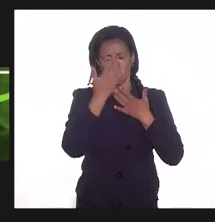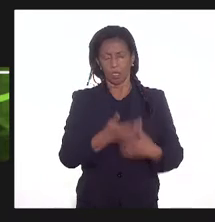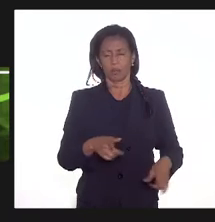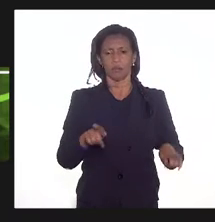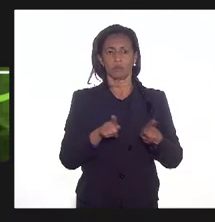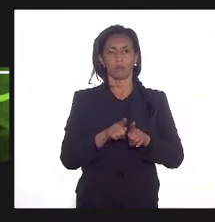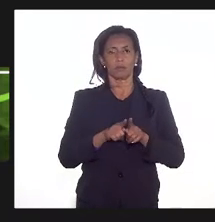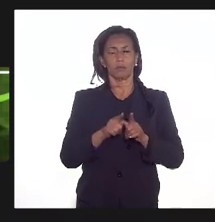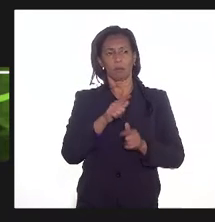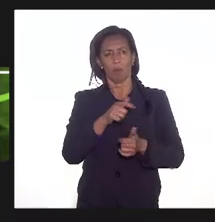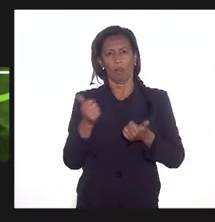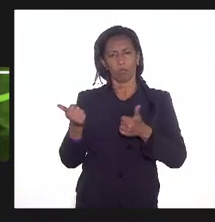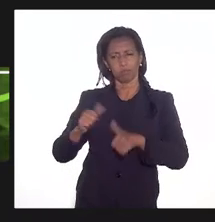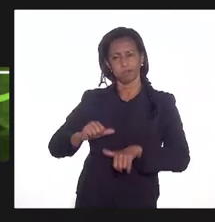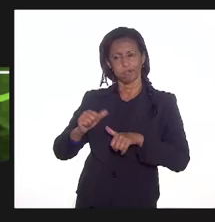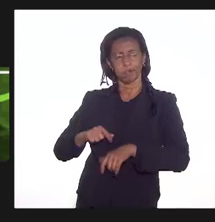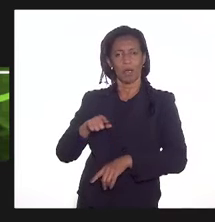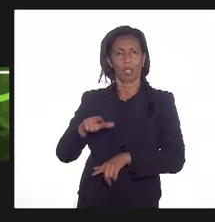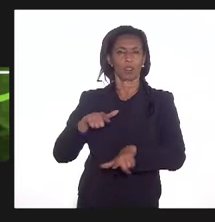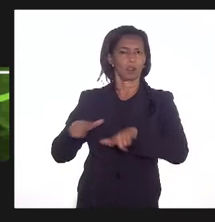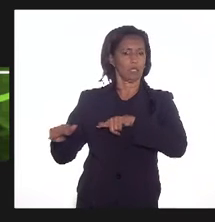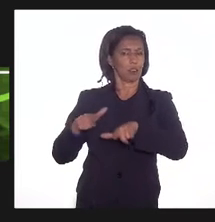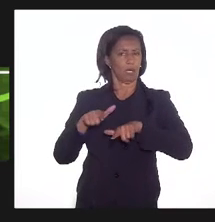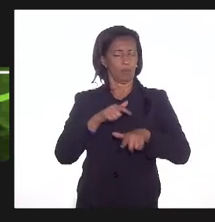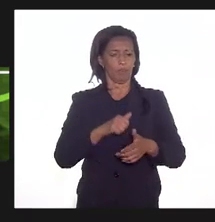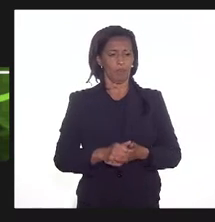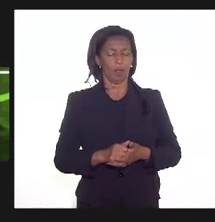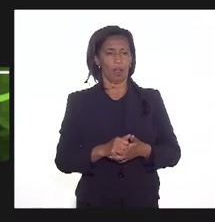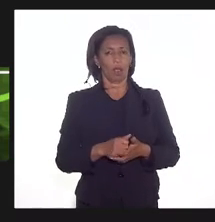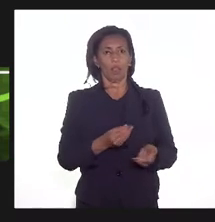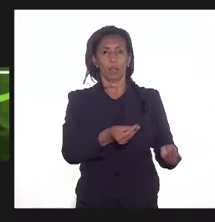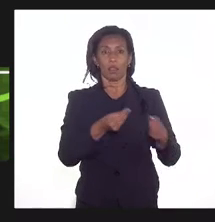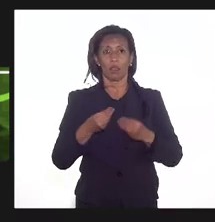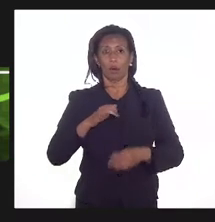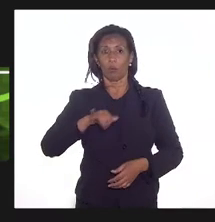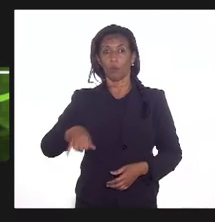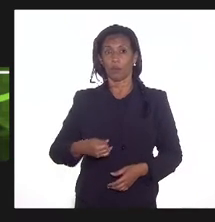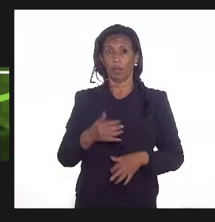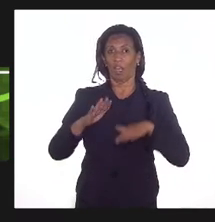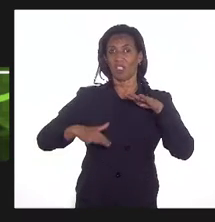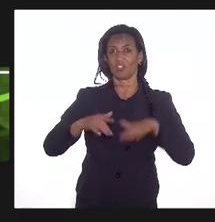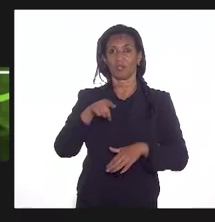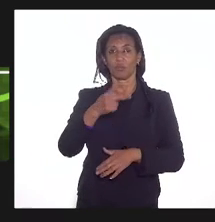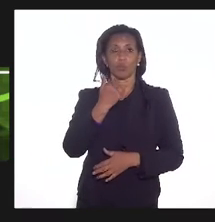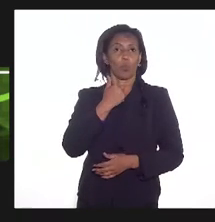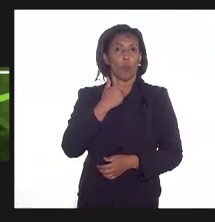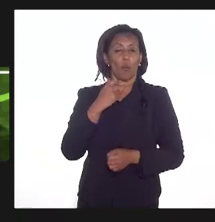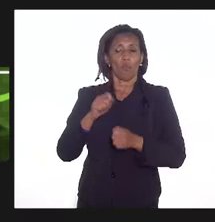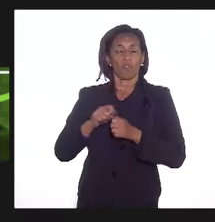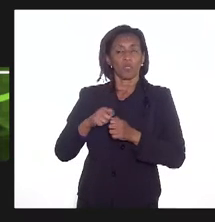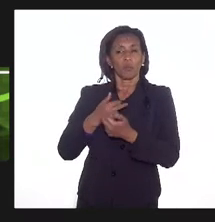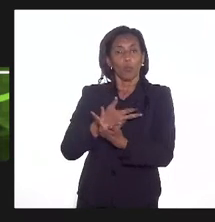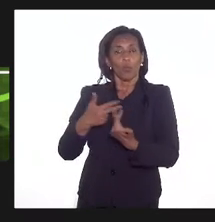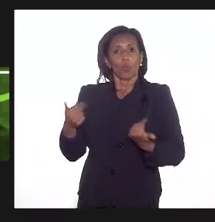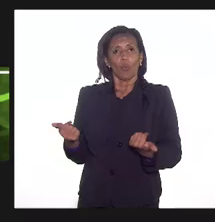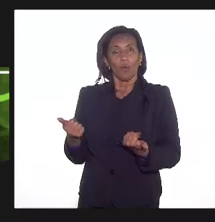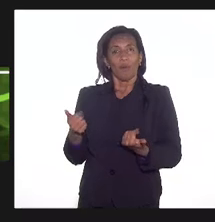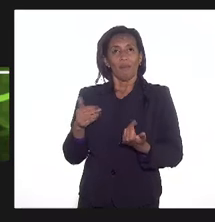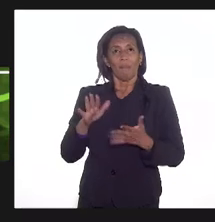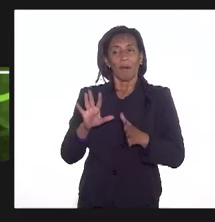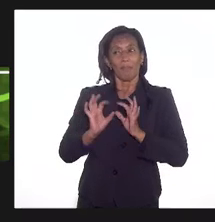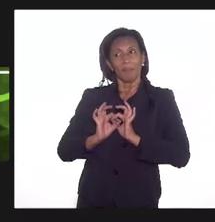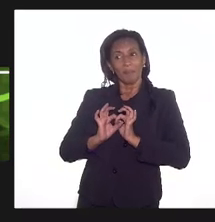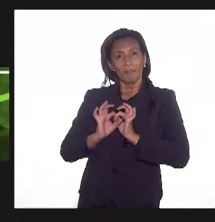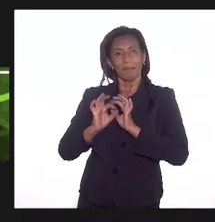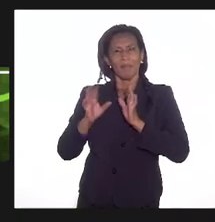ela por avalizar esse trabalho né da possibilidade porque às vezes você até não pode fazer muito mas dando a